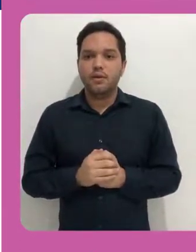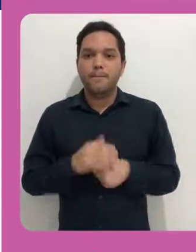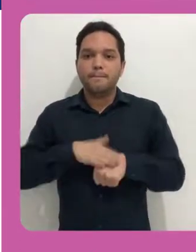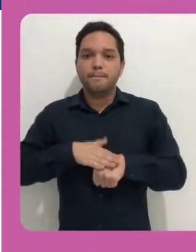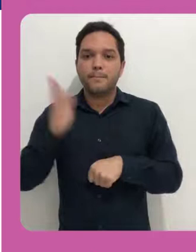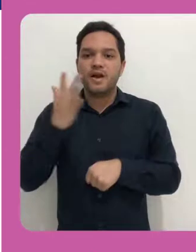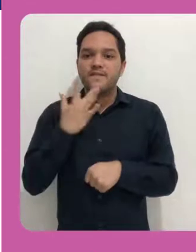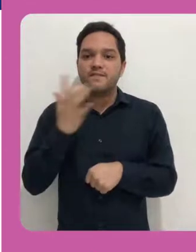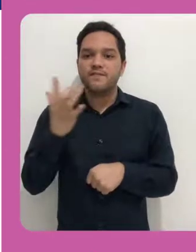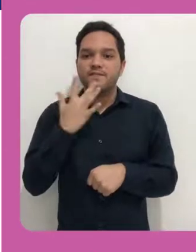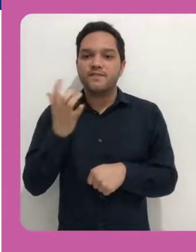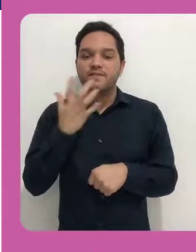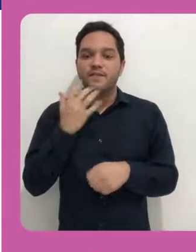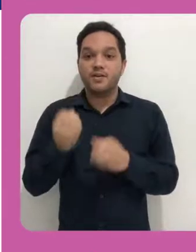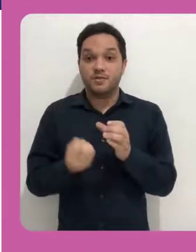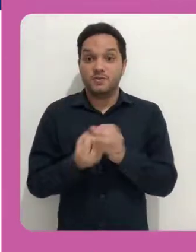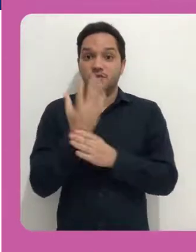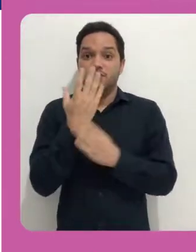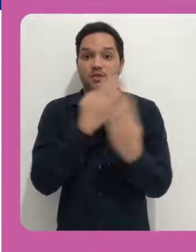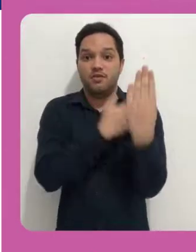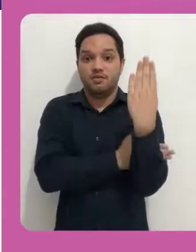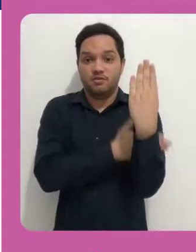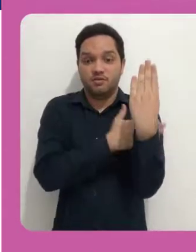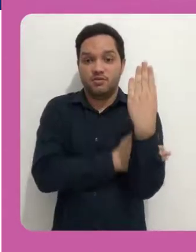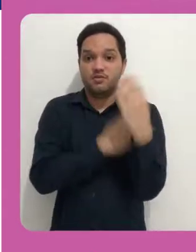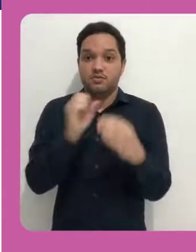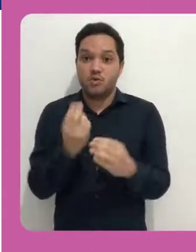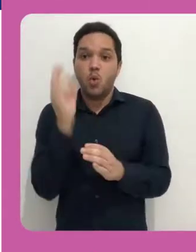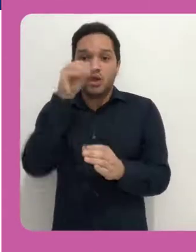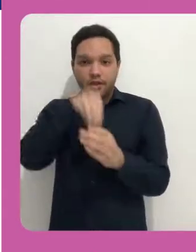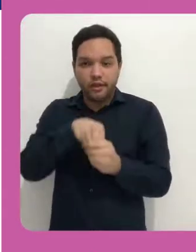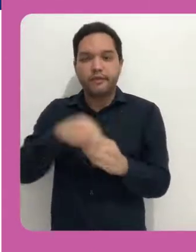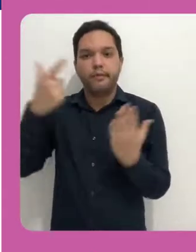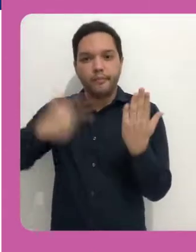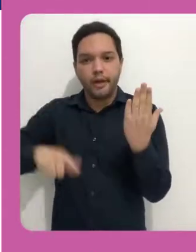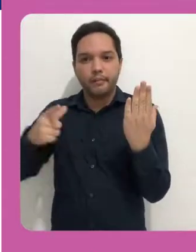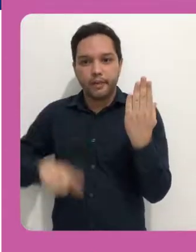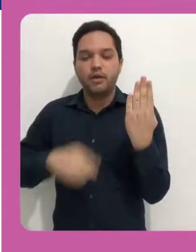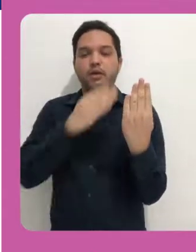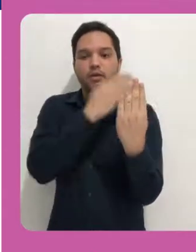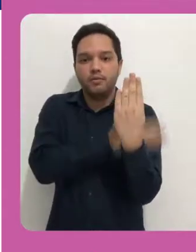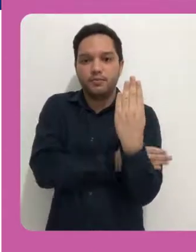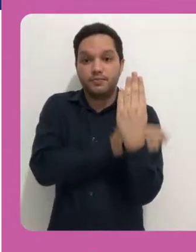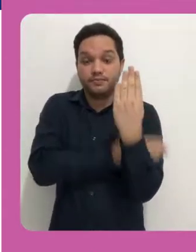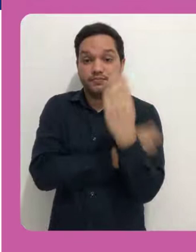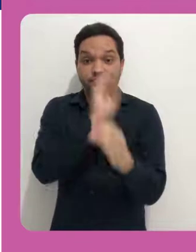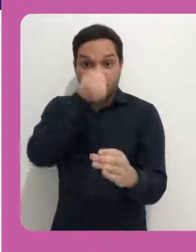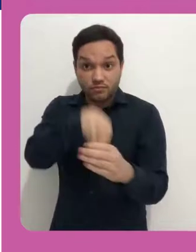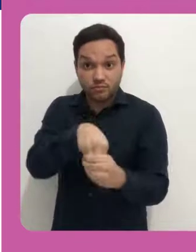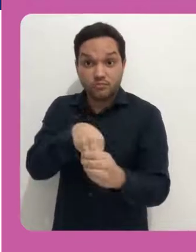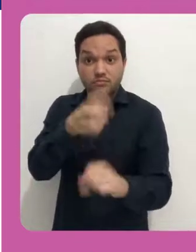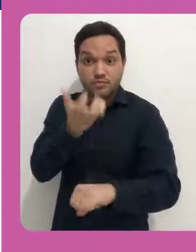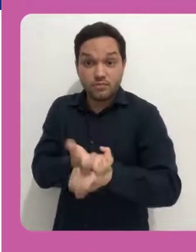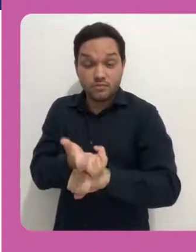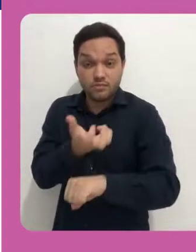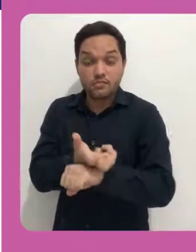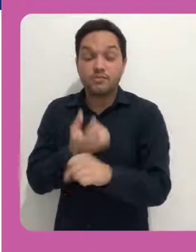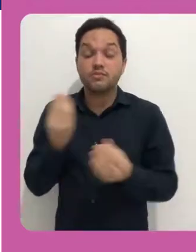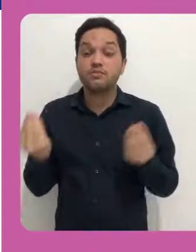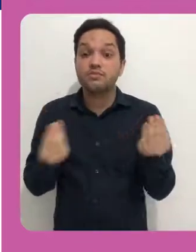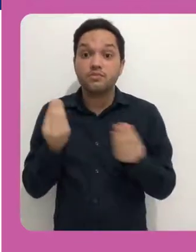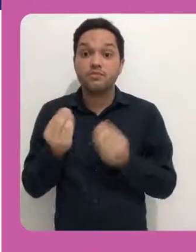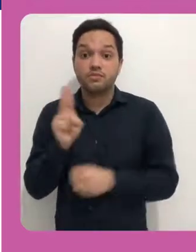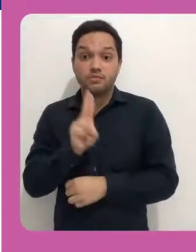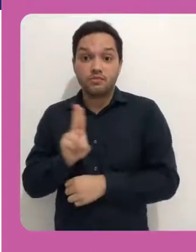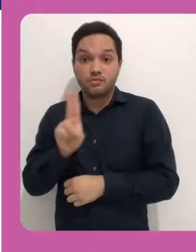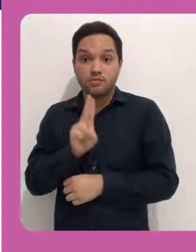sala, é usando lá o seu gerenciador de arquivos. No Windows, quem tem o Windows é o